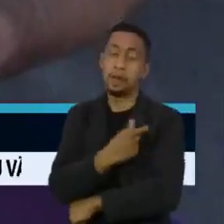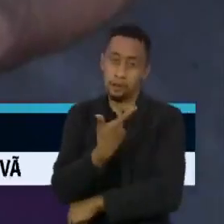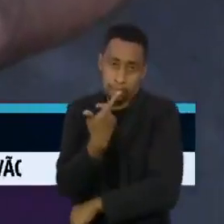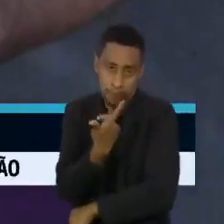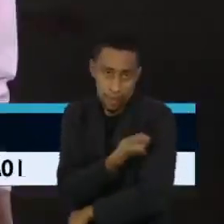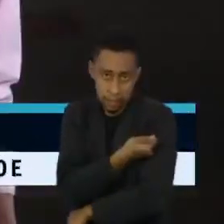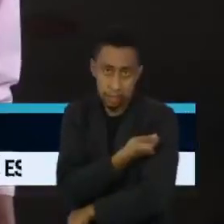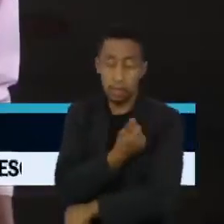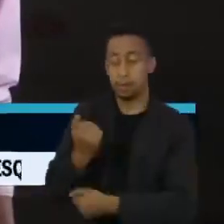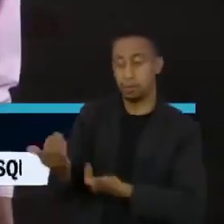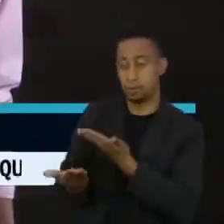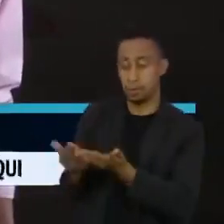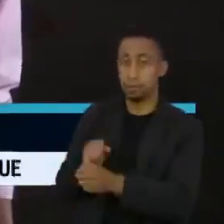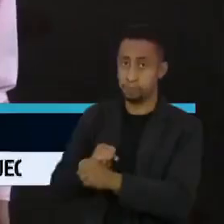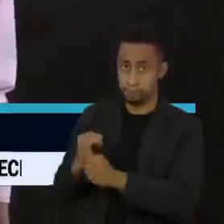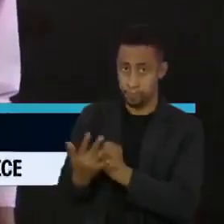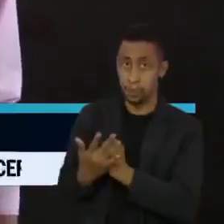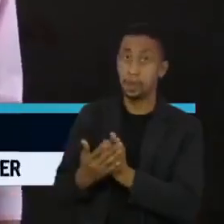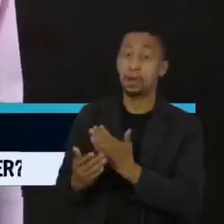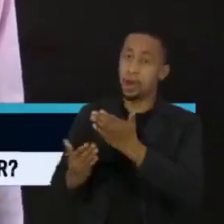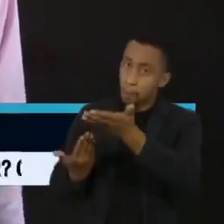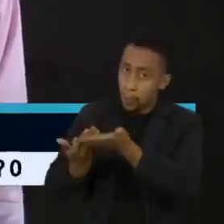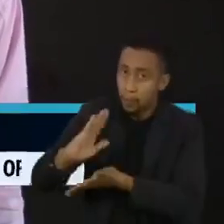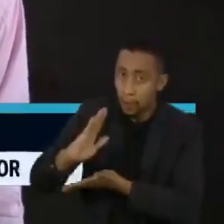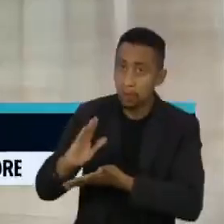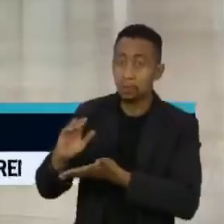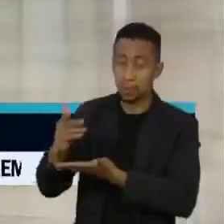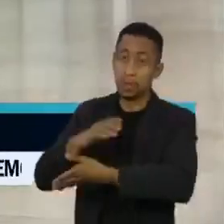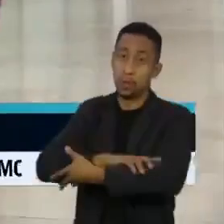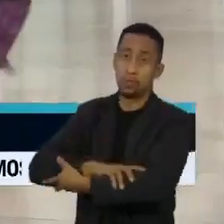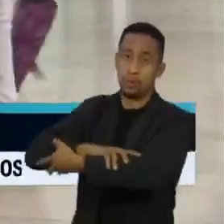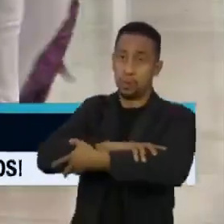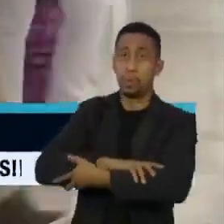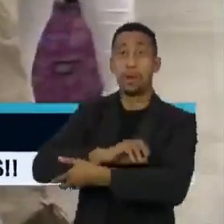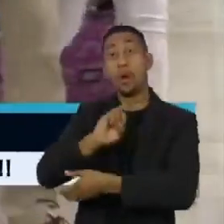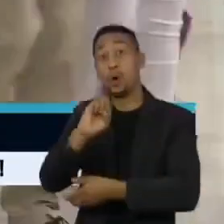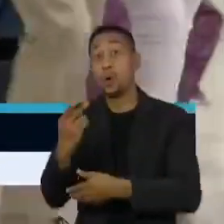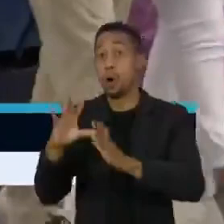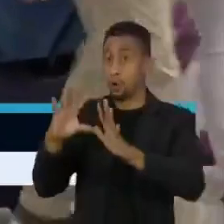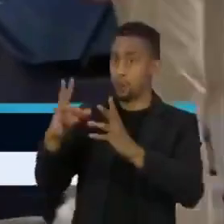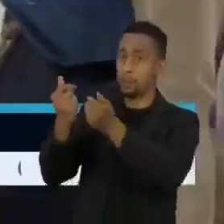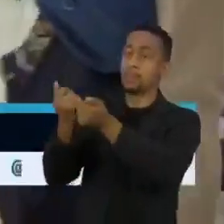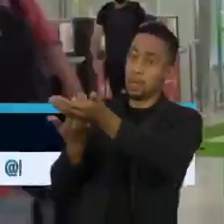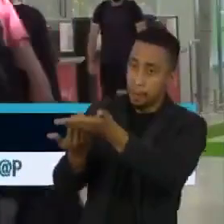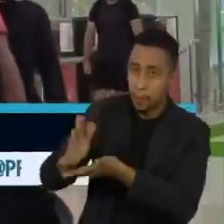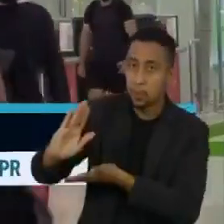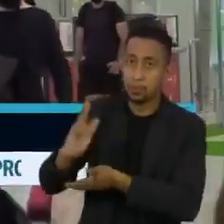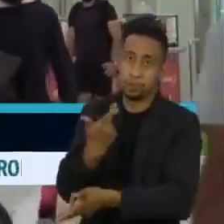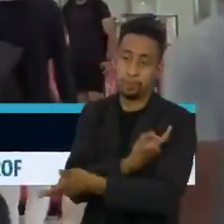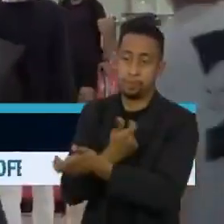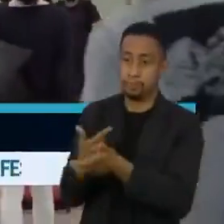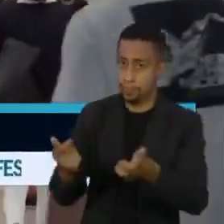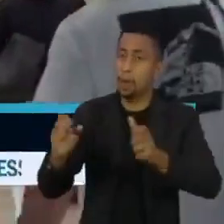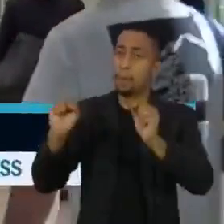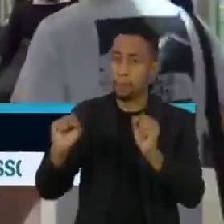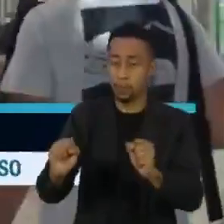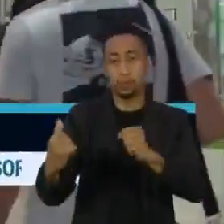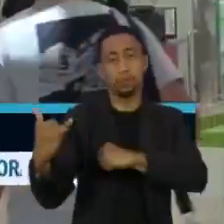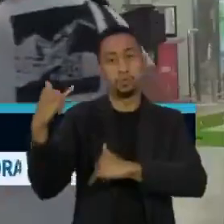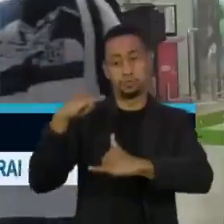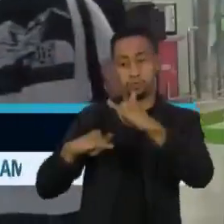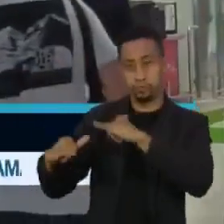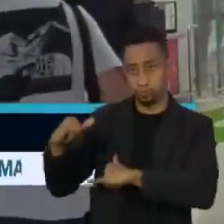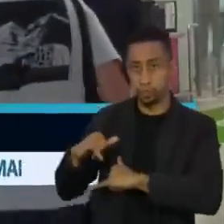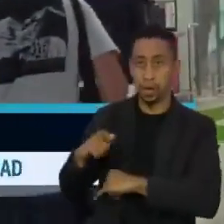a Covid-19 por imunizante aprovado pela União Europeia ou a Organização Mundial da Saúde. Viajantes do bloco